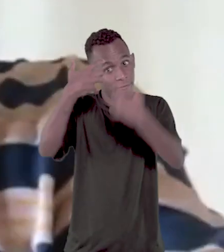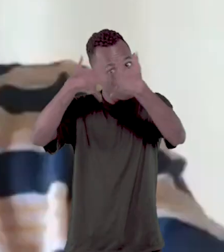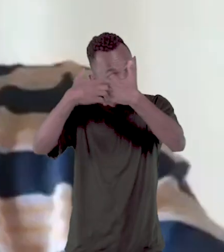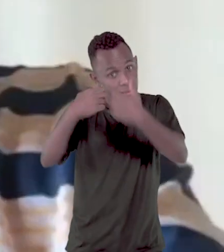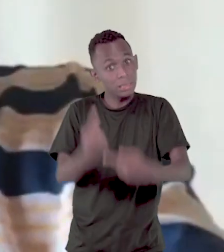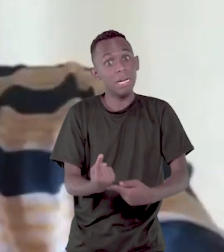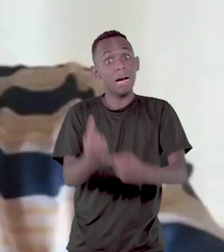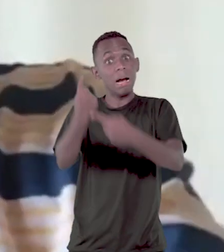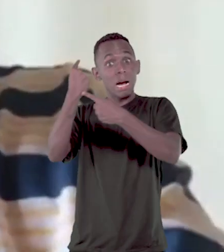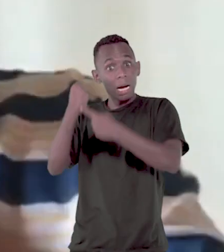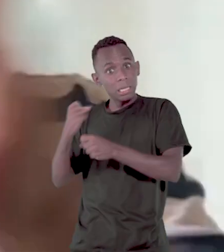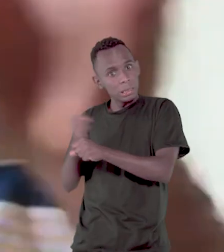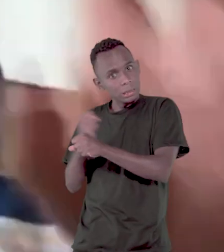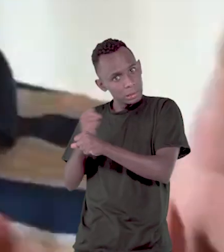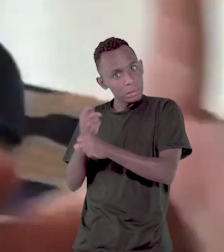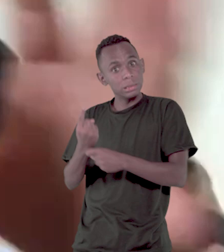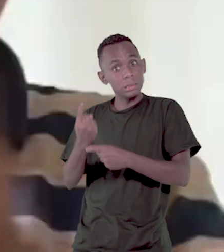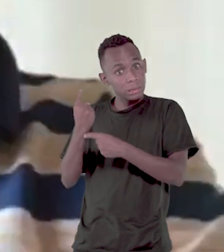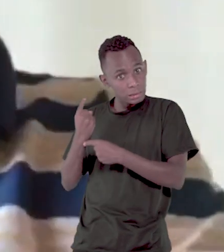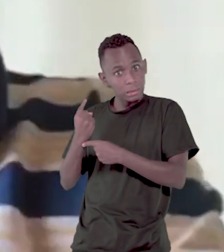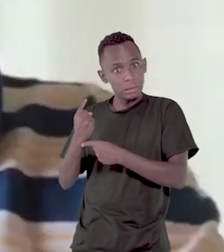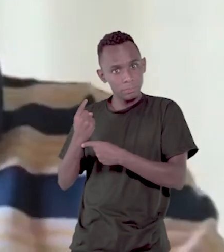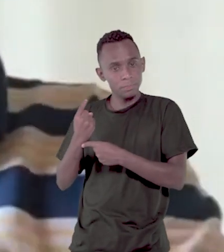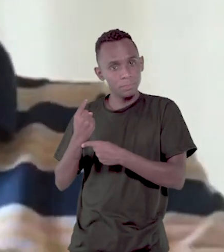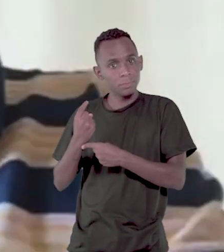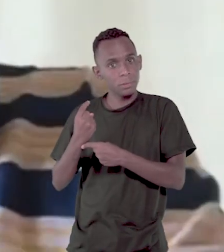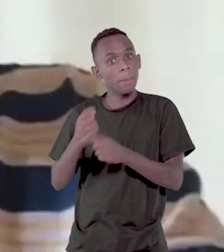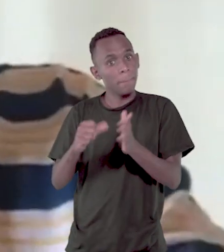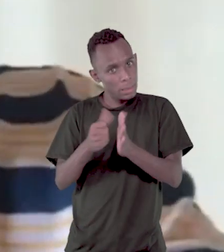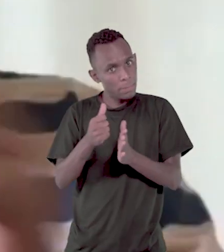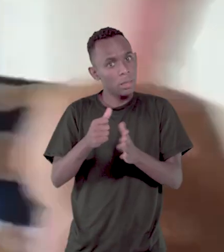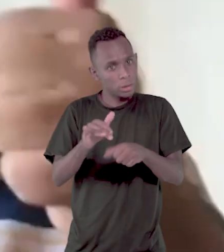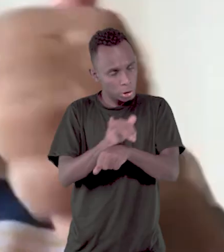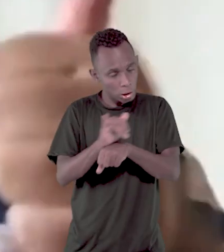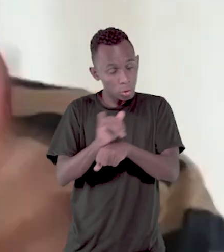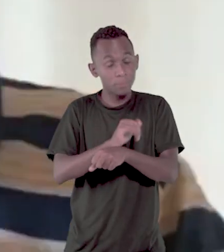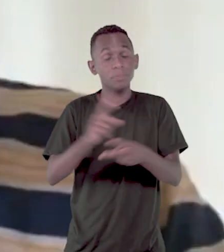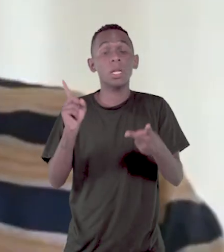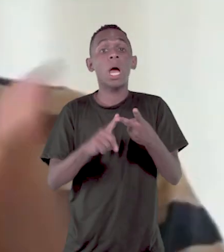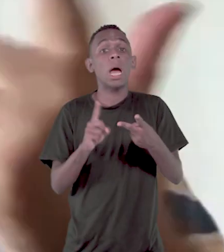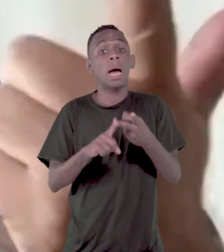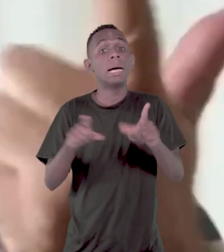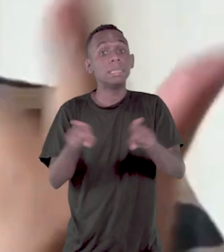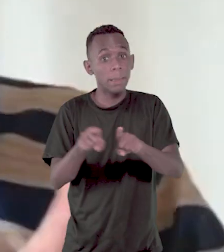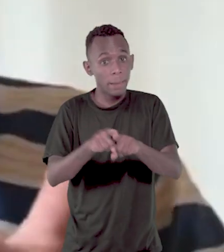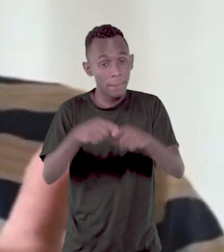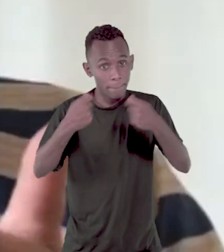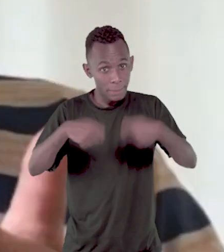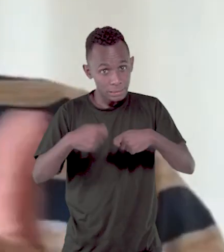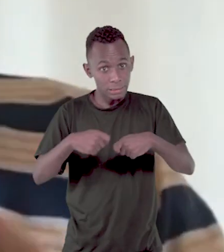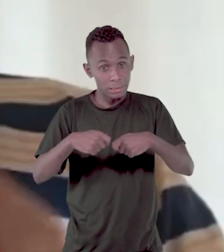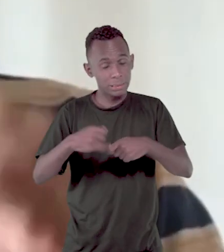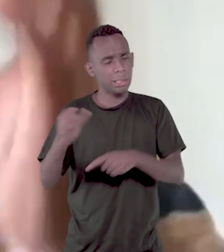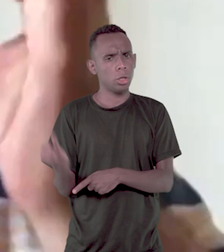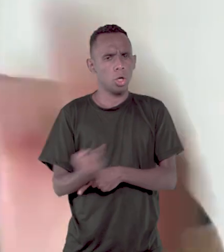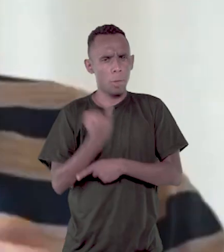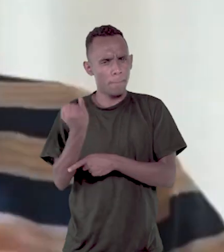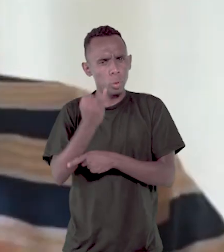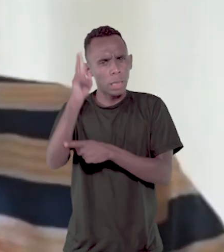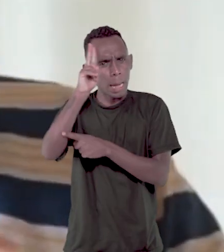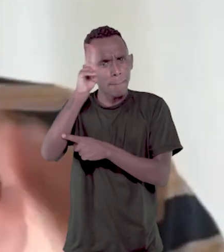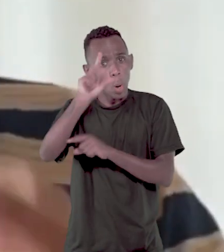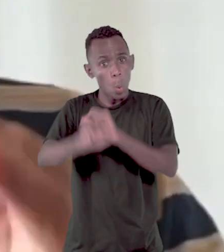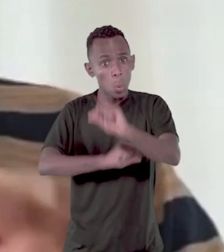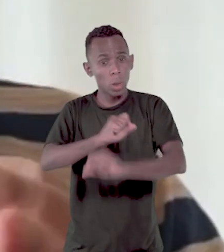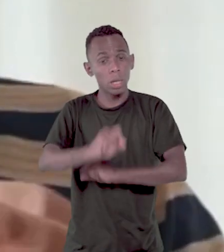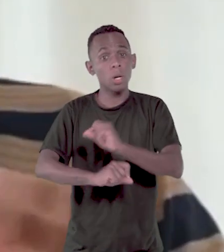podemos pensar em Cataguases naquele momento como Cataguases hoje. Esse é o primeiro ponto. O segundo ponto é que é